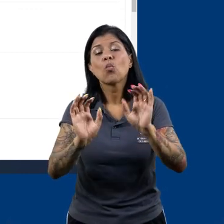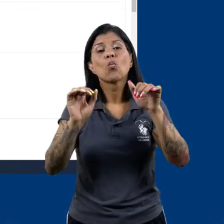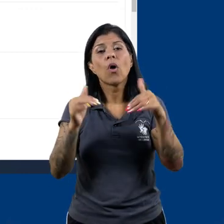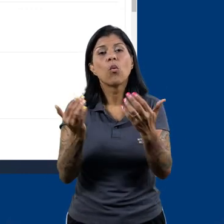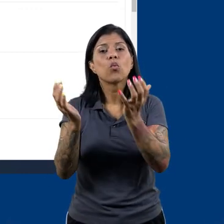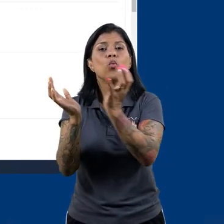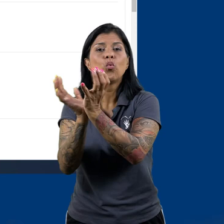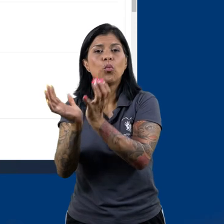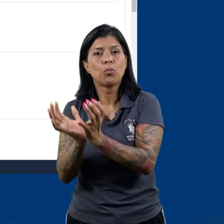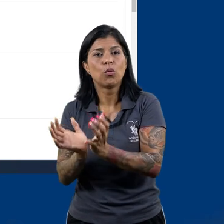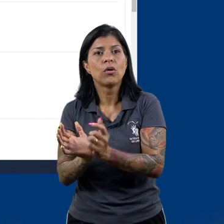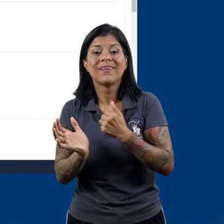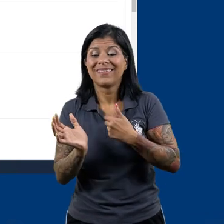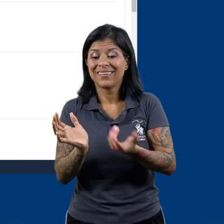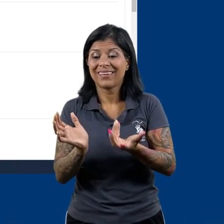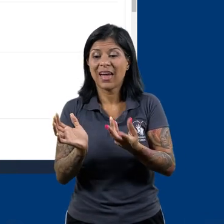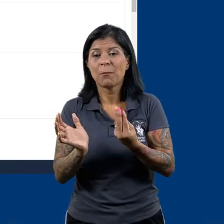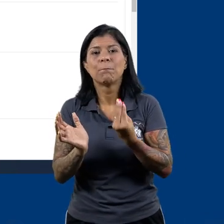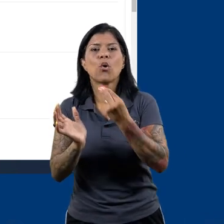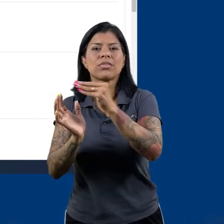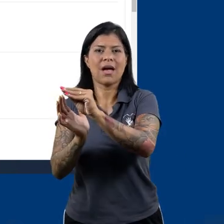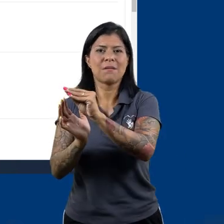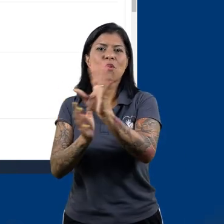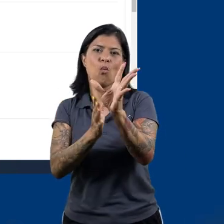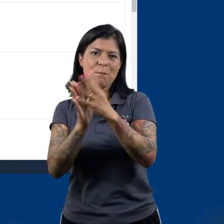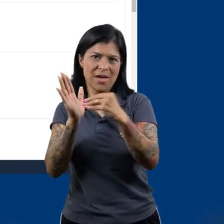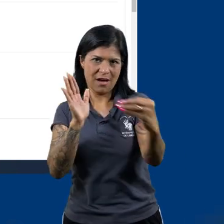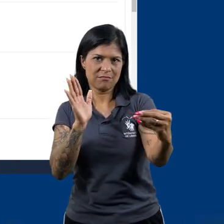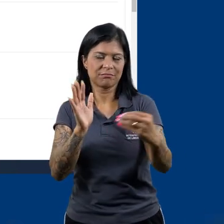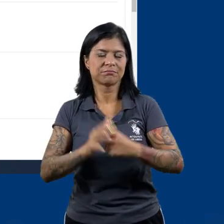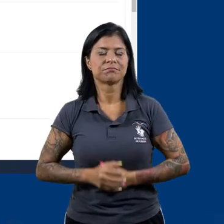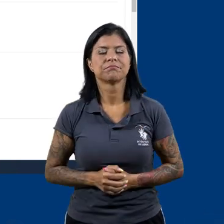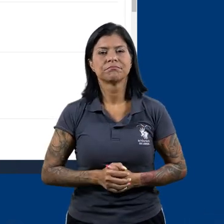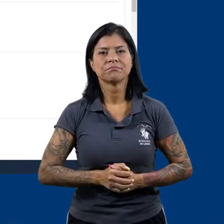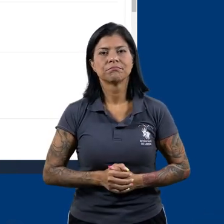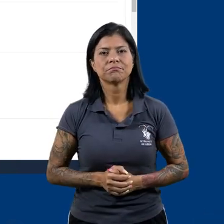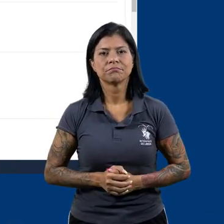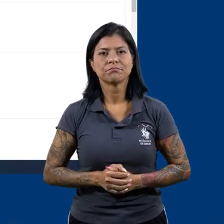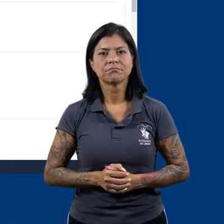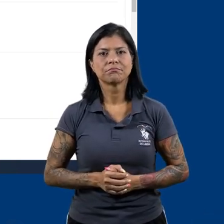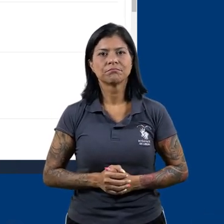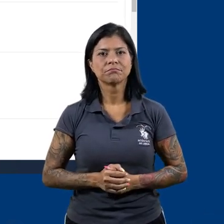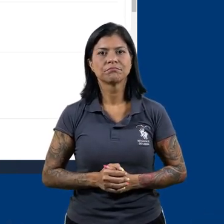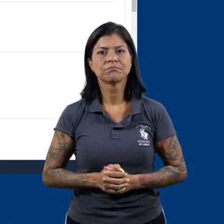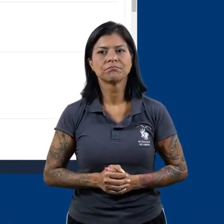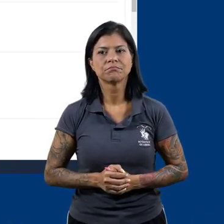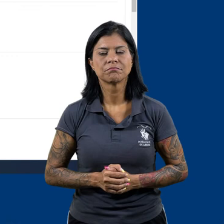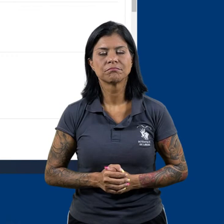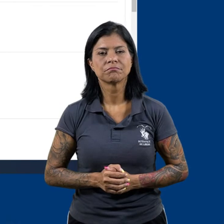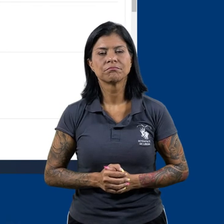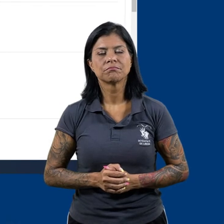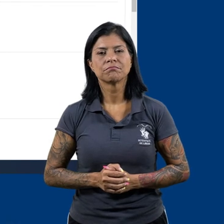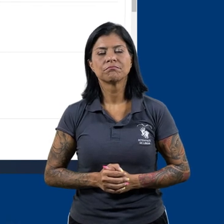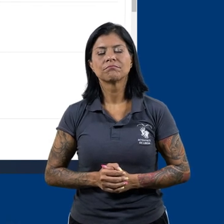E aí em qual categoria desejamos o pior